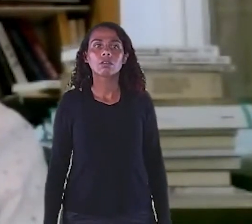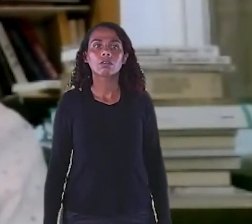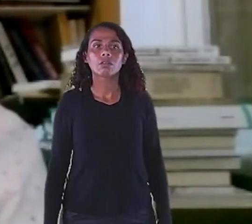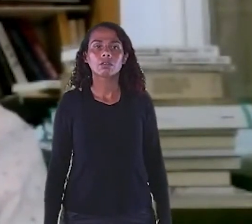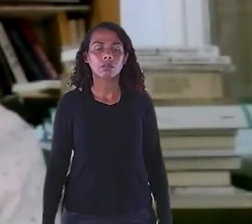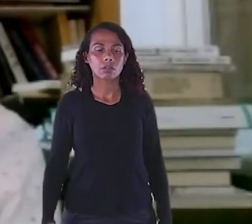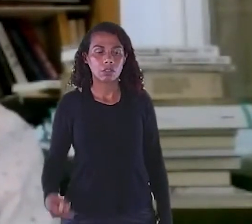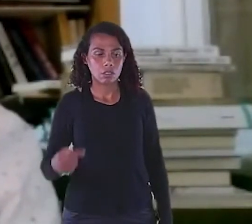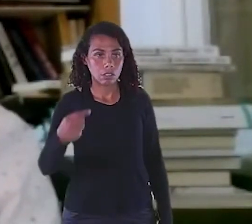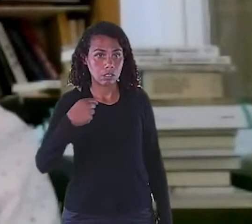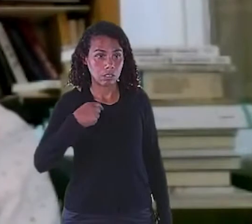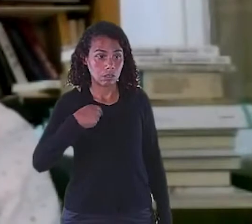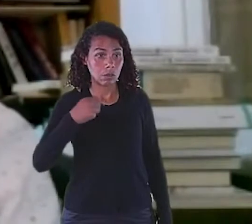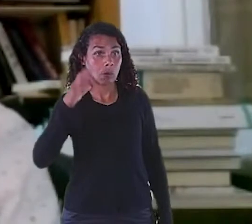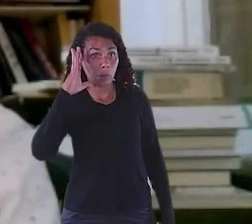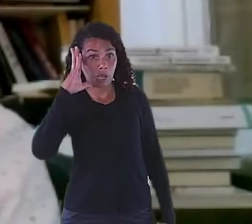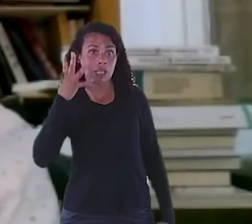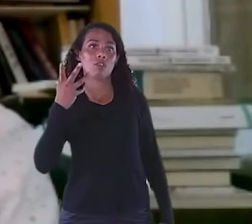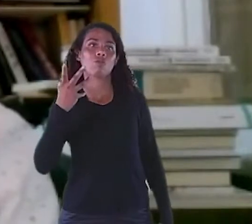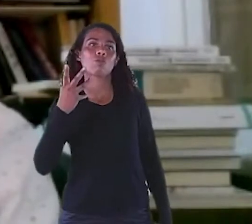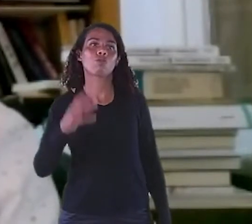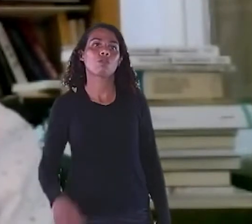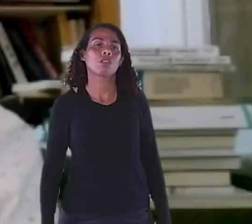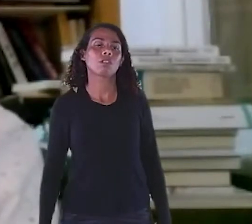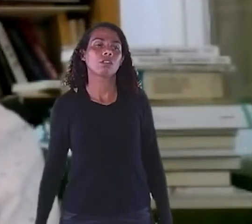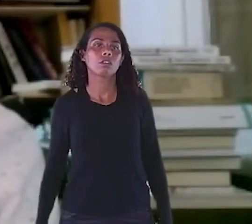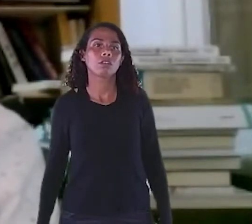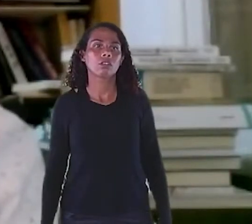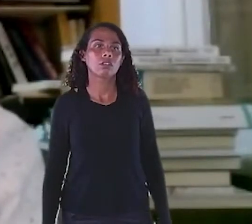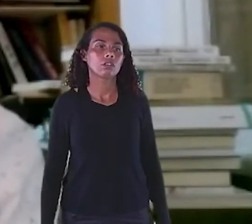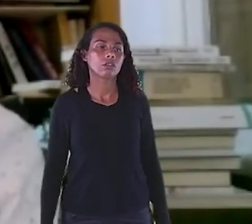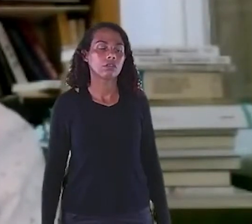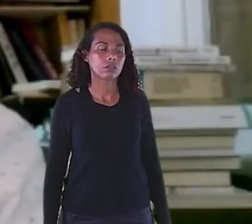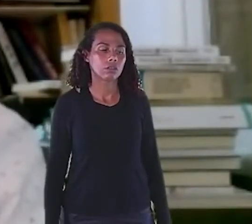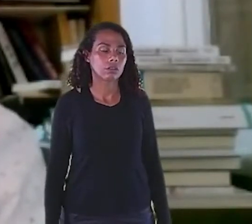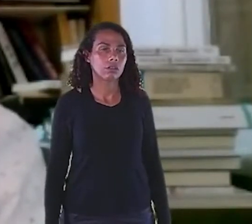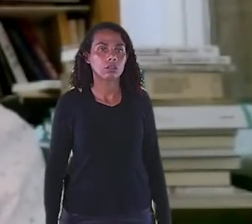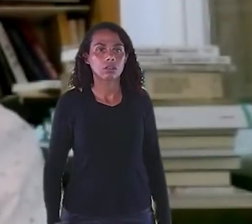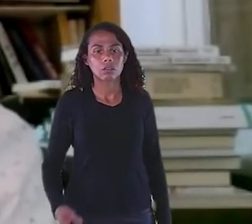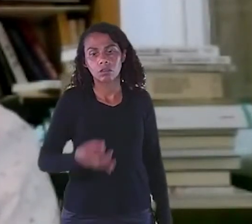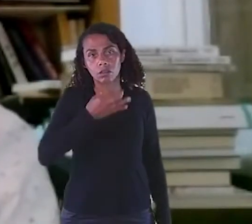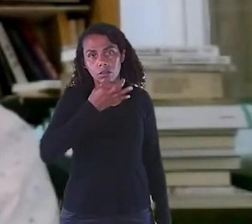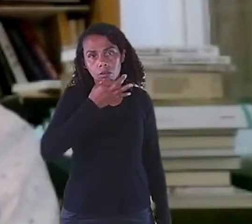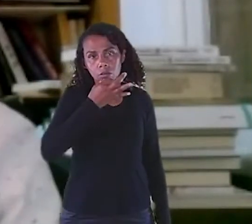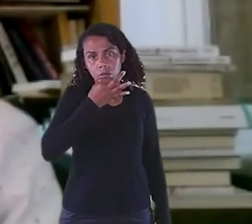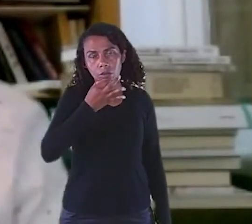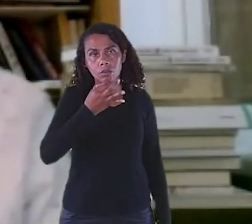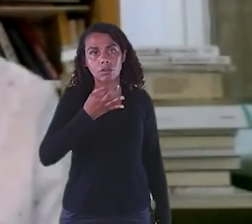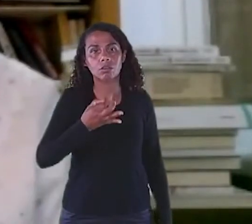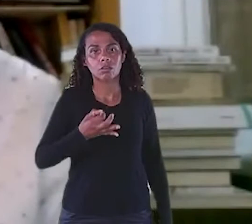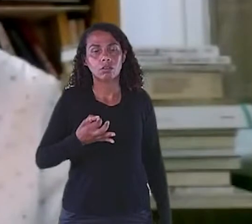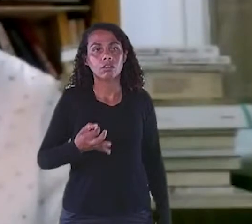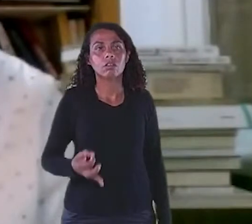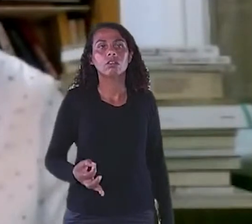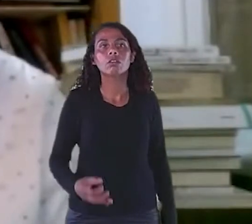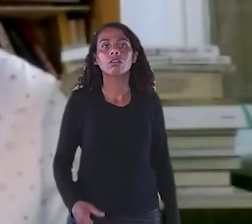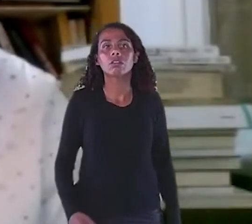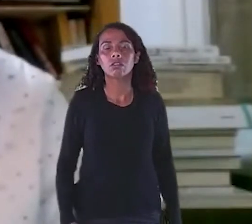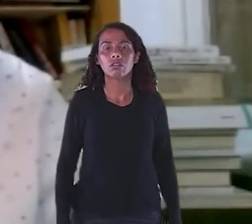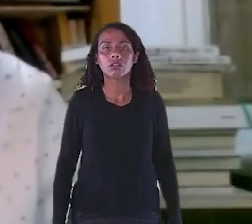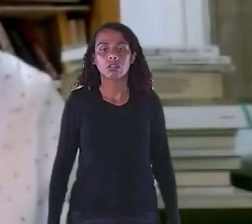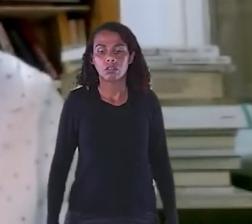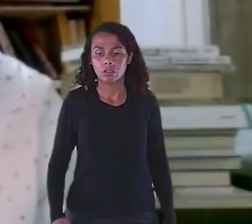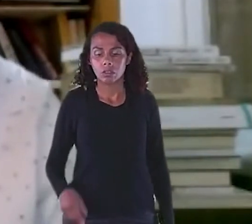Eu acho, e eu tenho a impressão que isso é uma opinião generalizada, e que ele era o